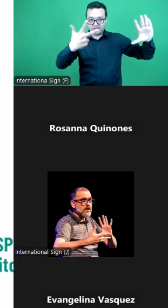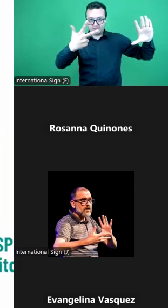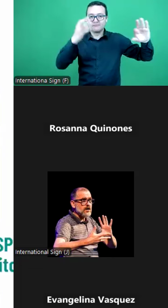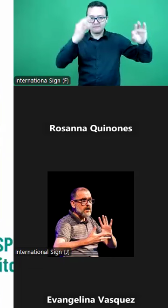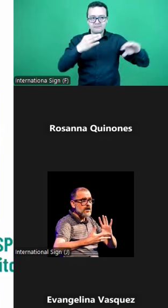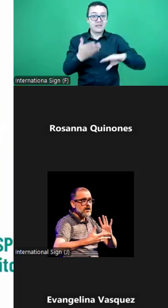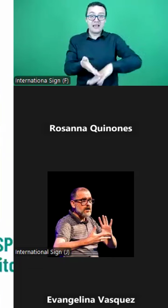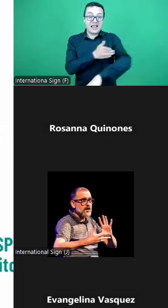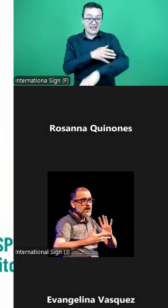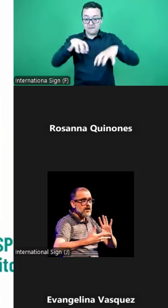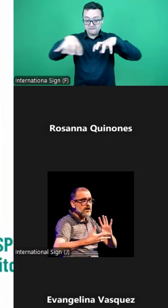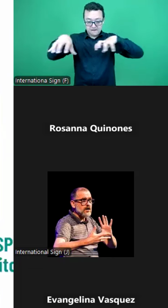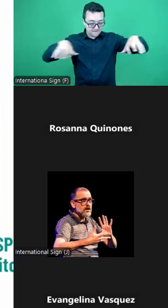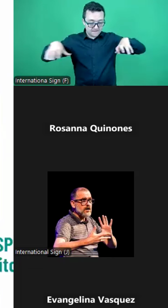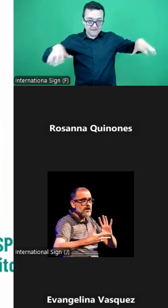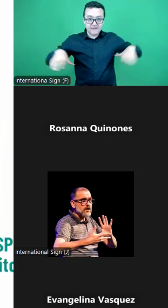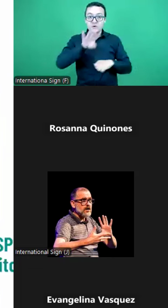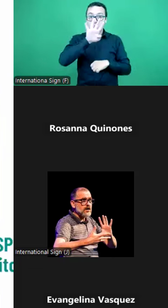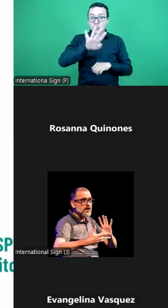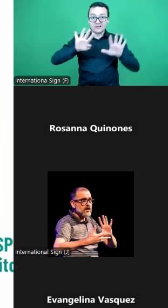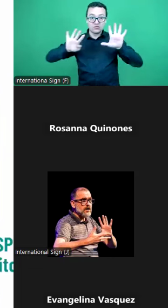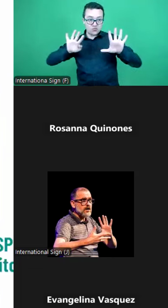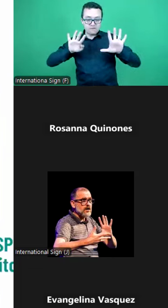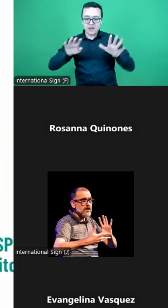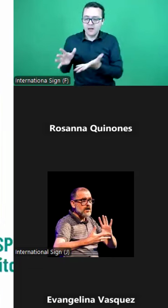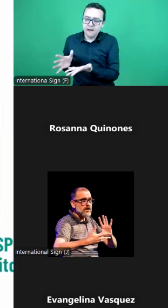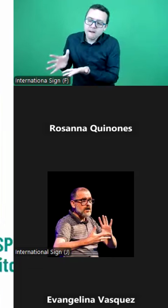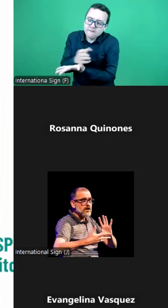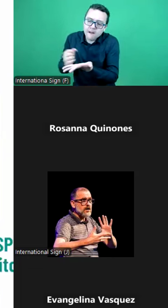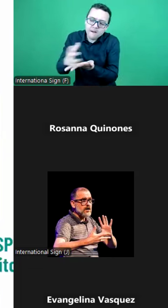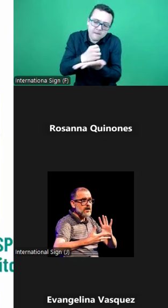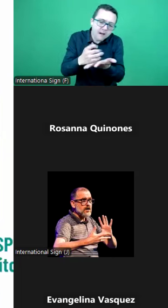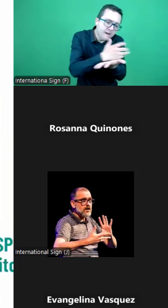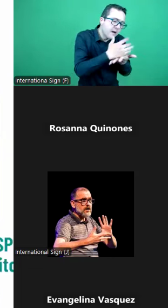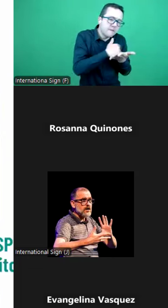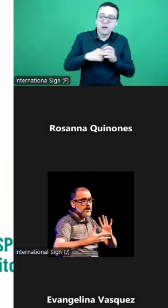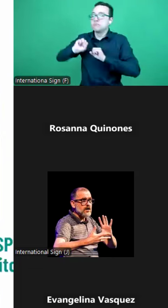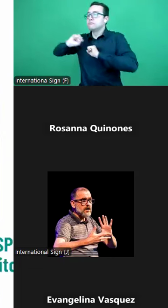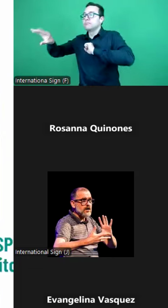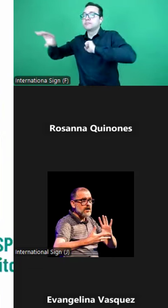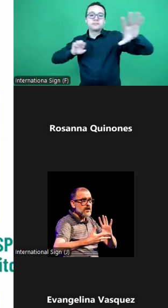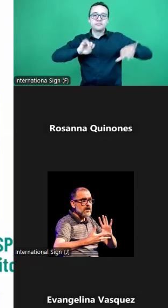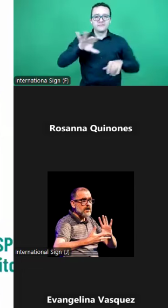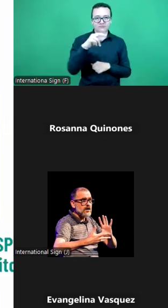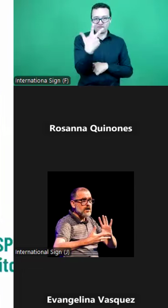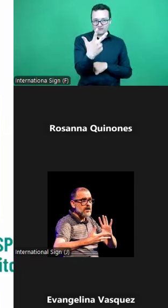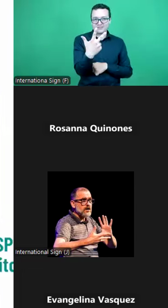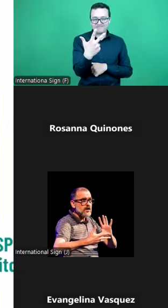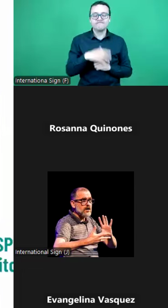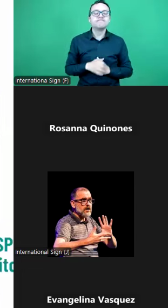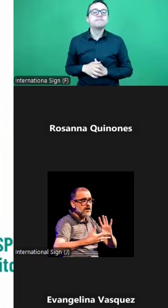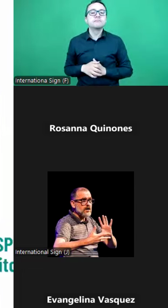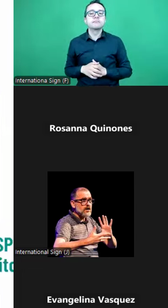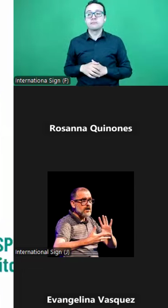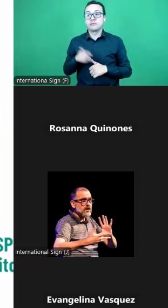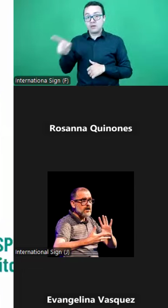as amostras eram enviadas, e até esse ano elas estavam